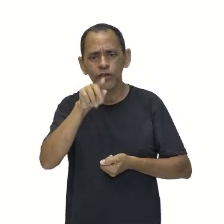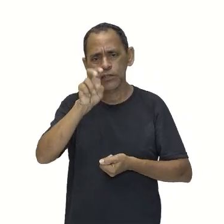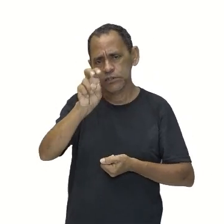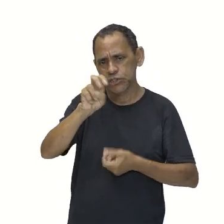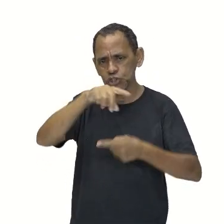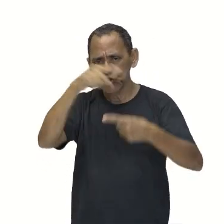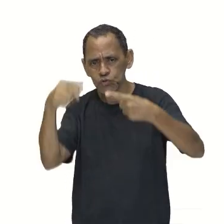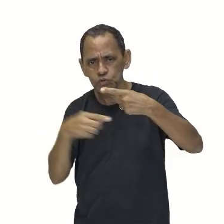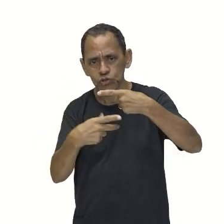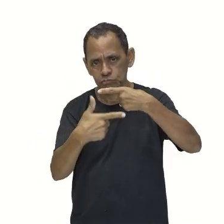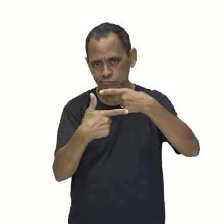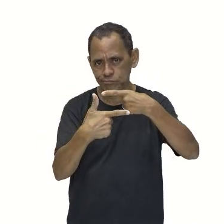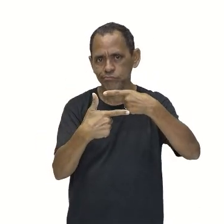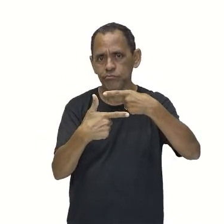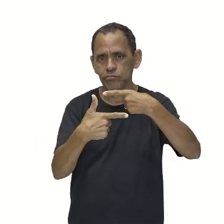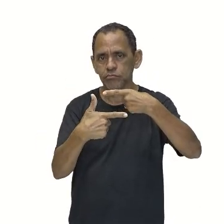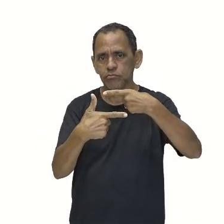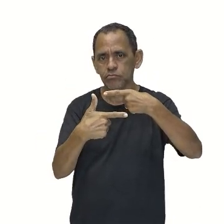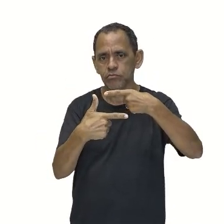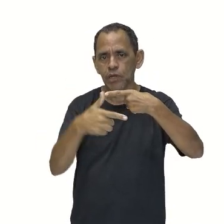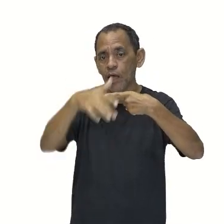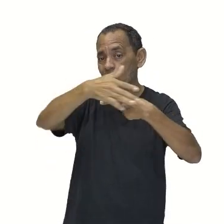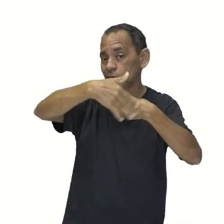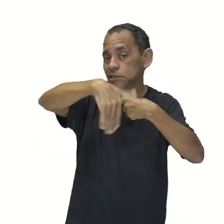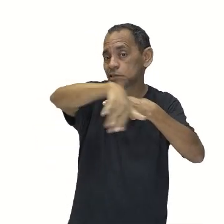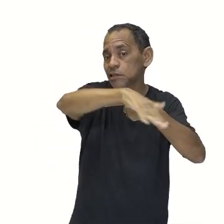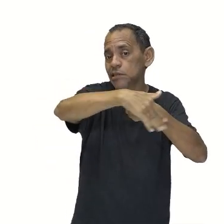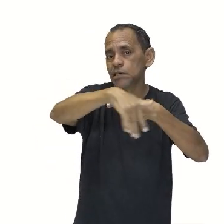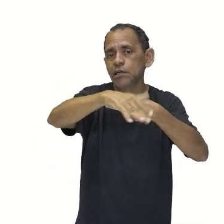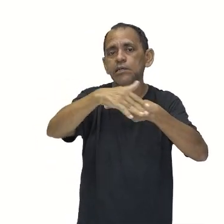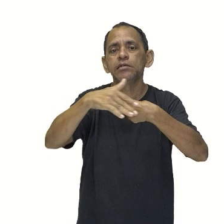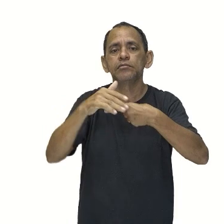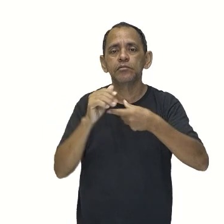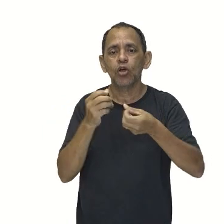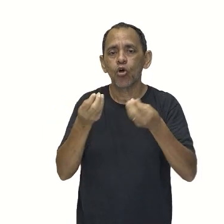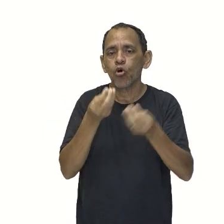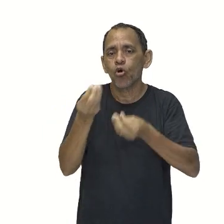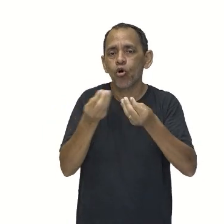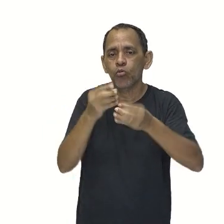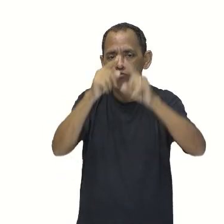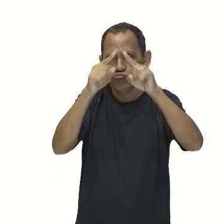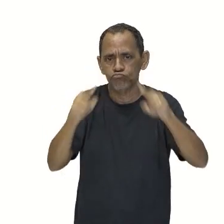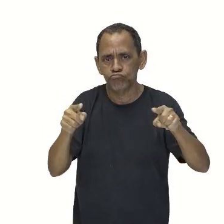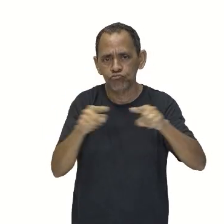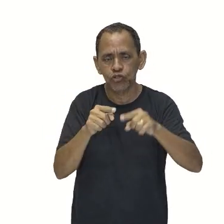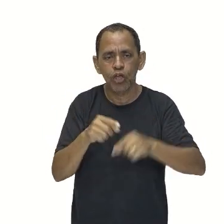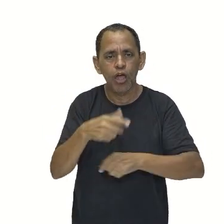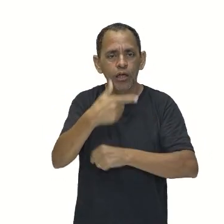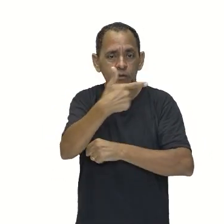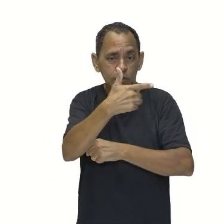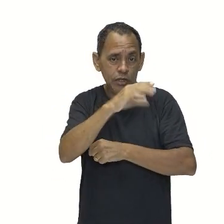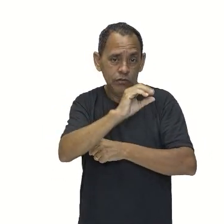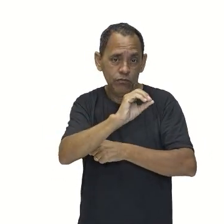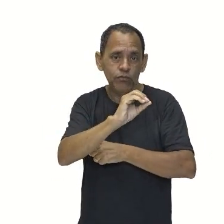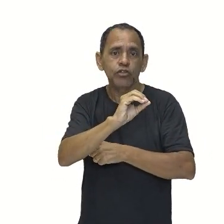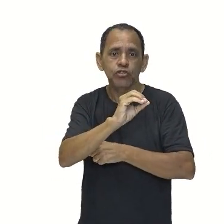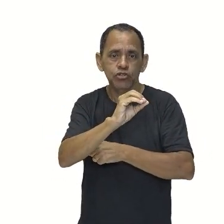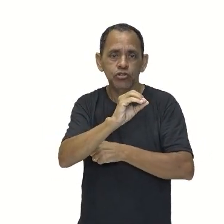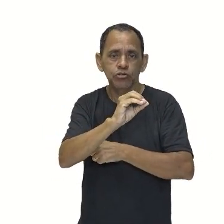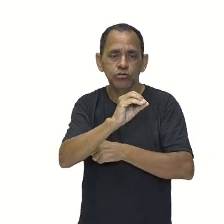olha. Então, a área deste triângulozinho vai ficar 20 dividido por 2,